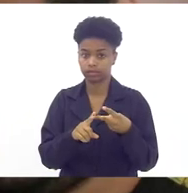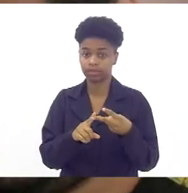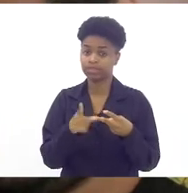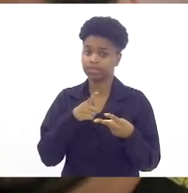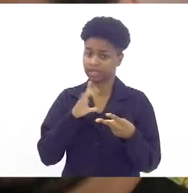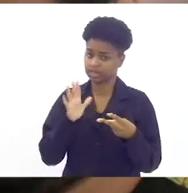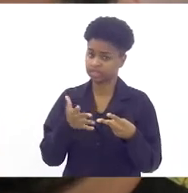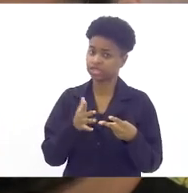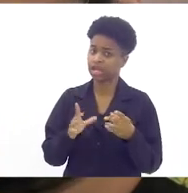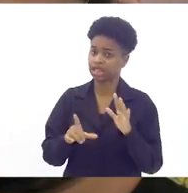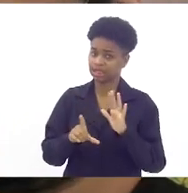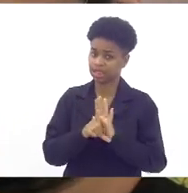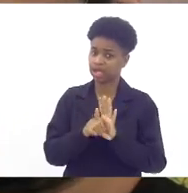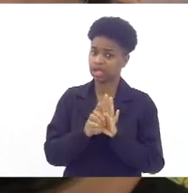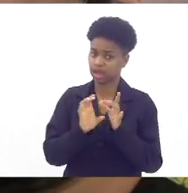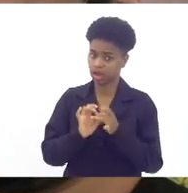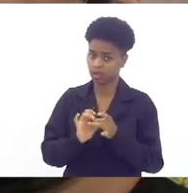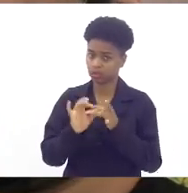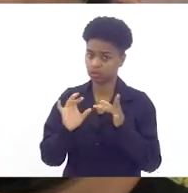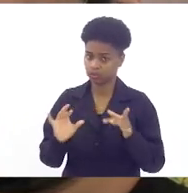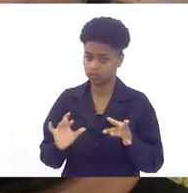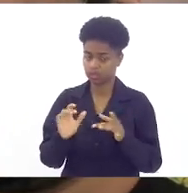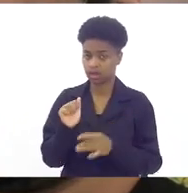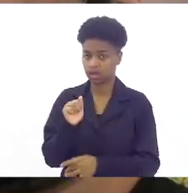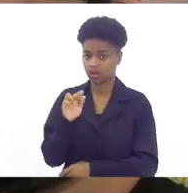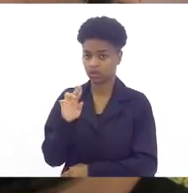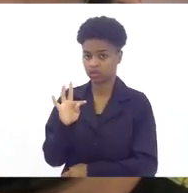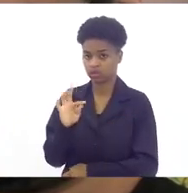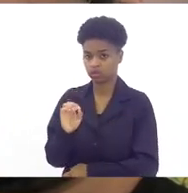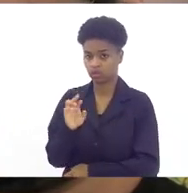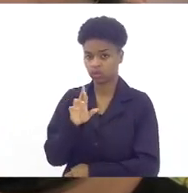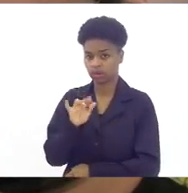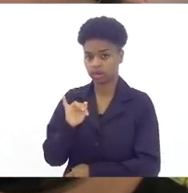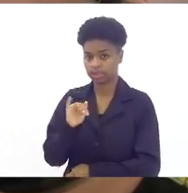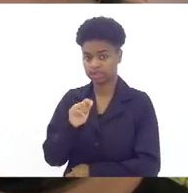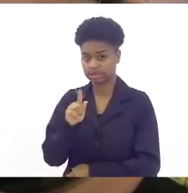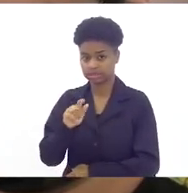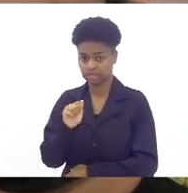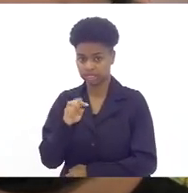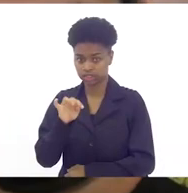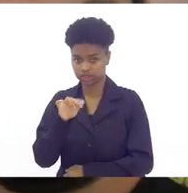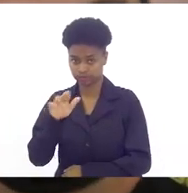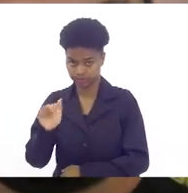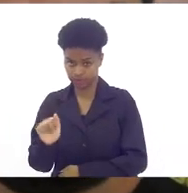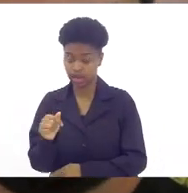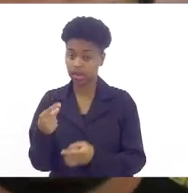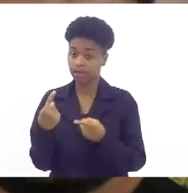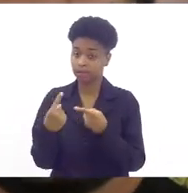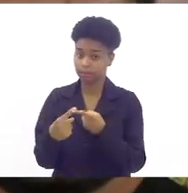existe uma lei autorizativa né do pessoal que que